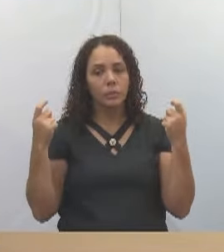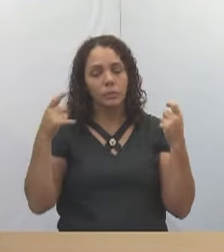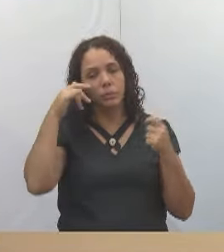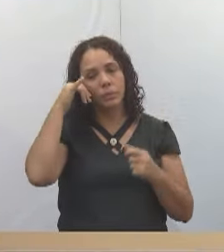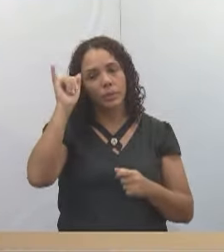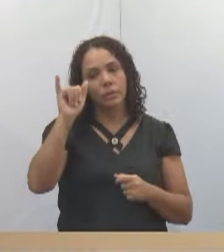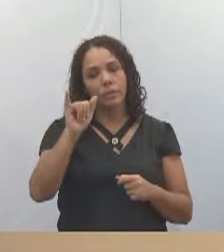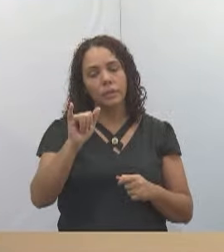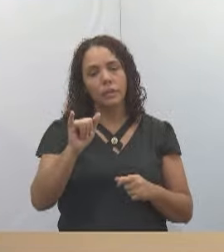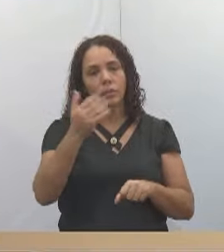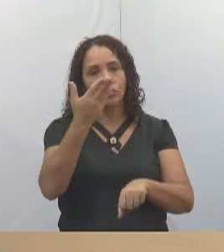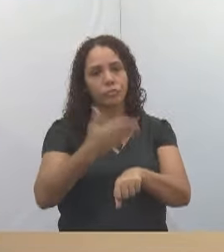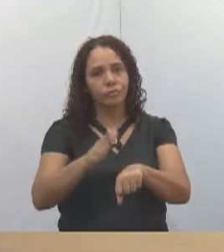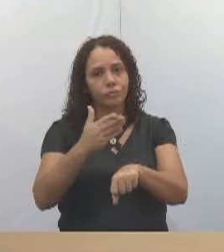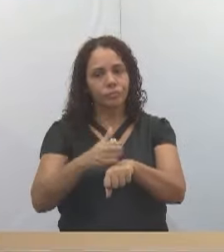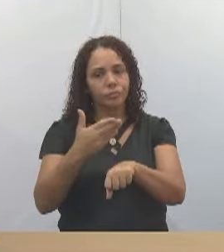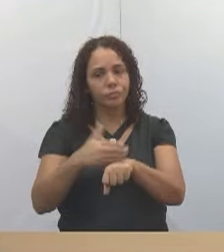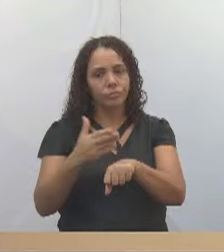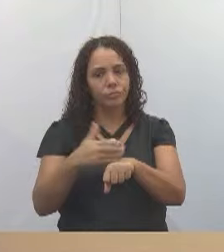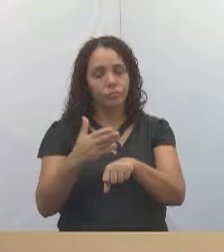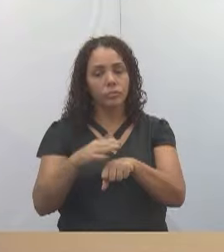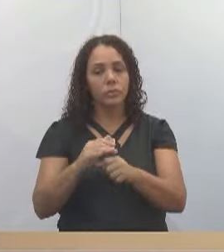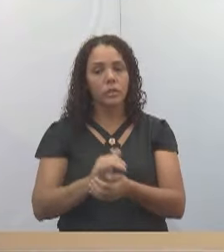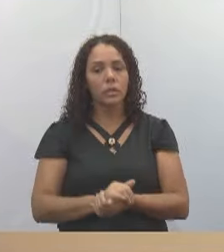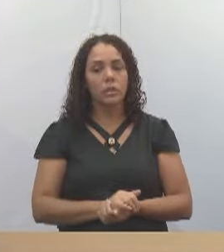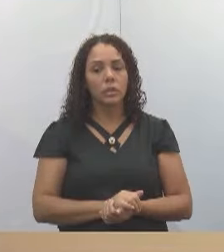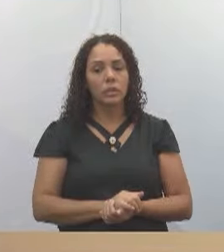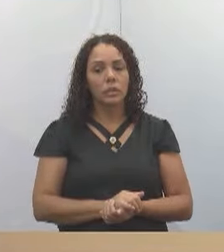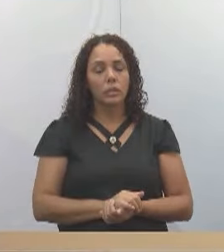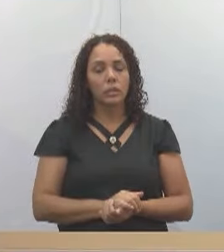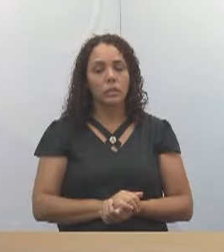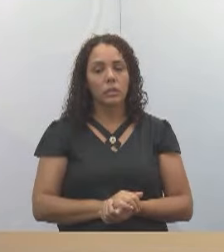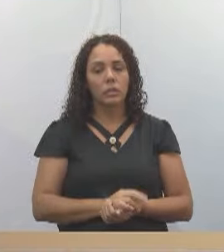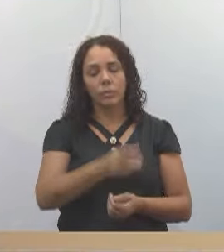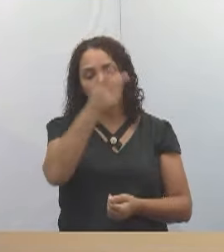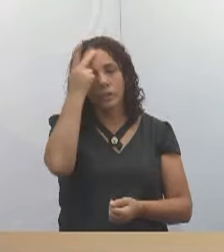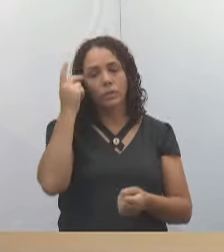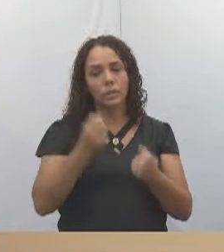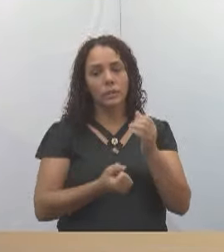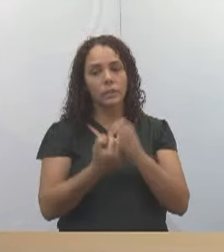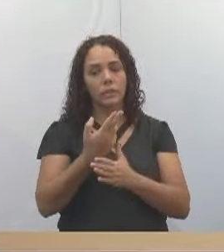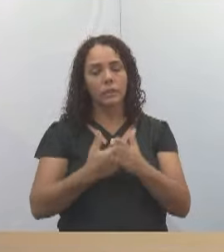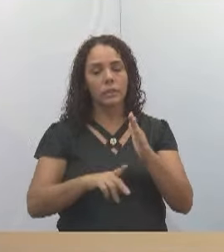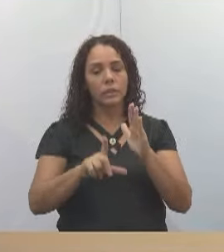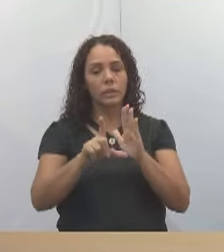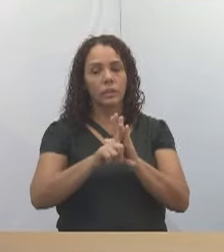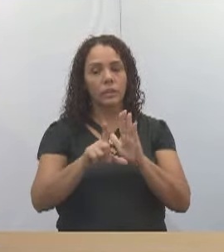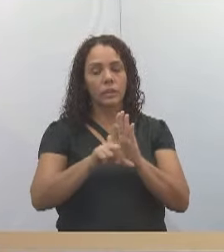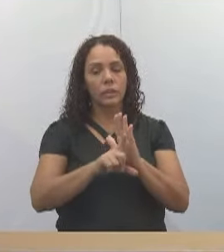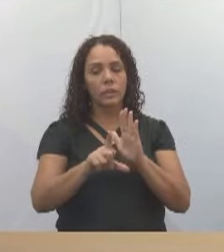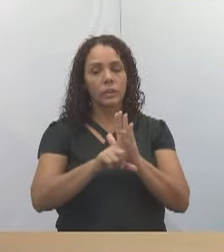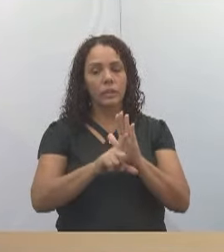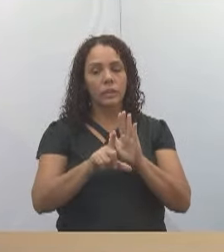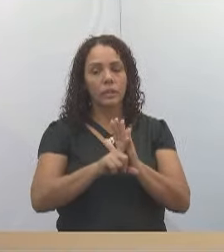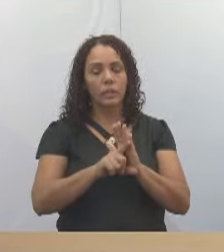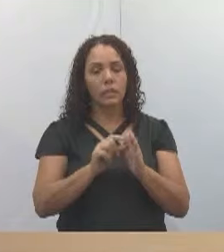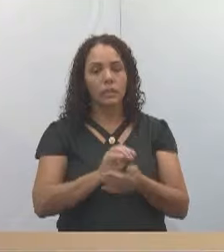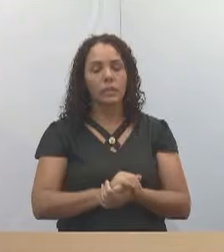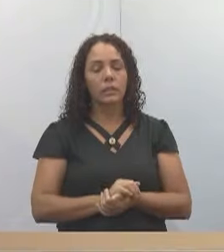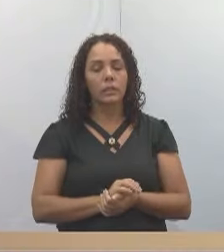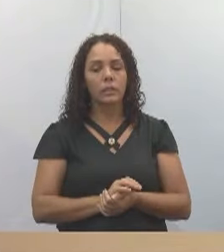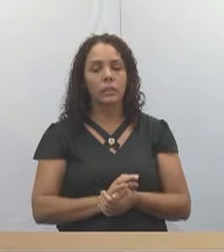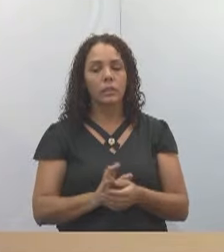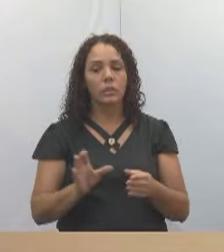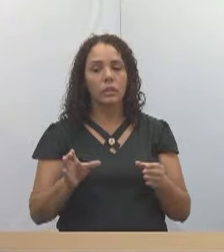ao treinamento. Será o legislador que o município dispõe e treina uma equipe de